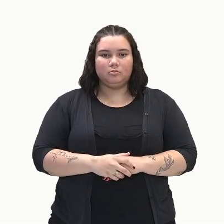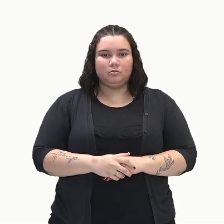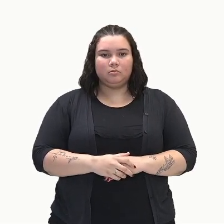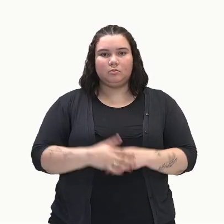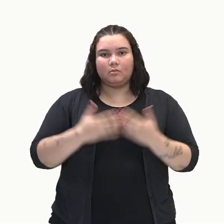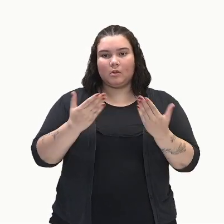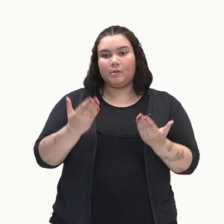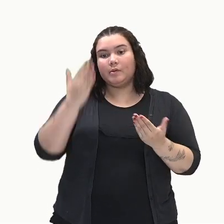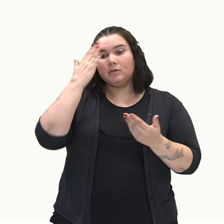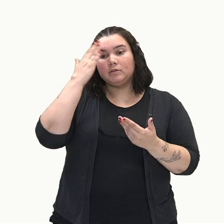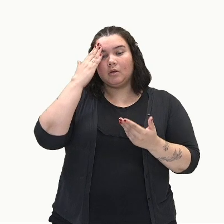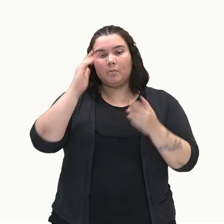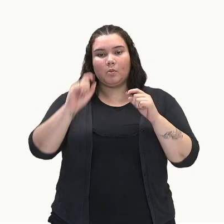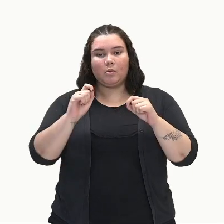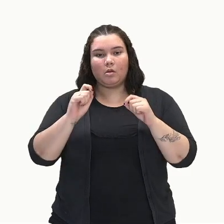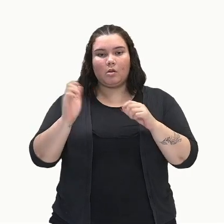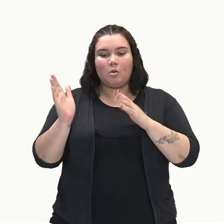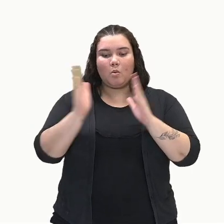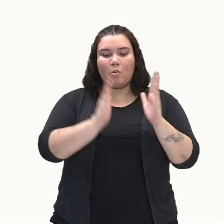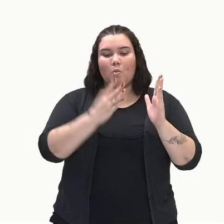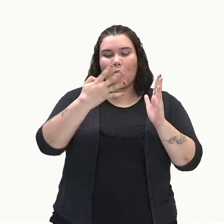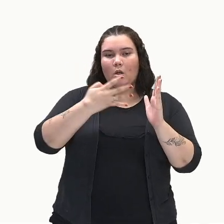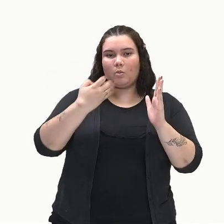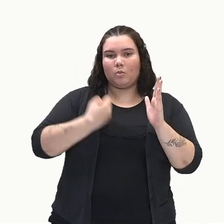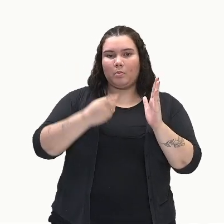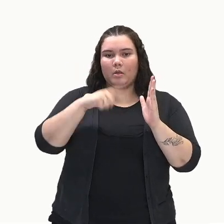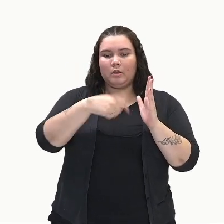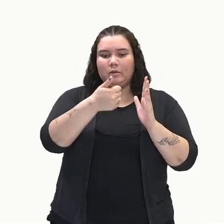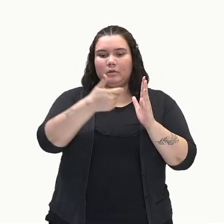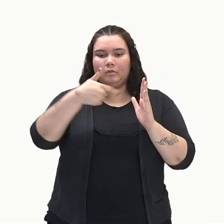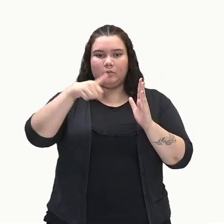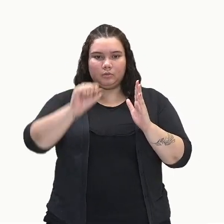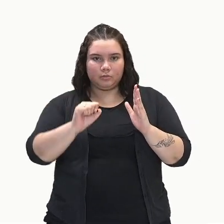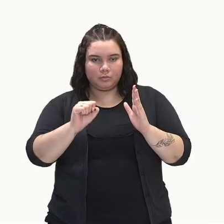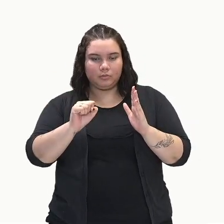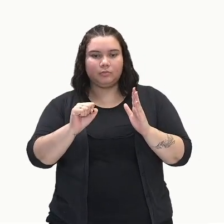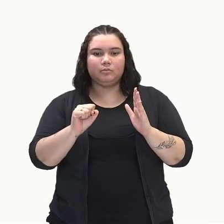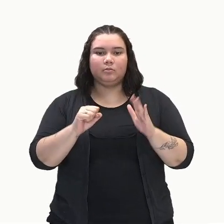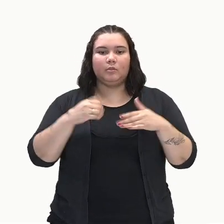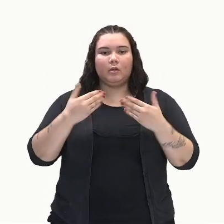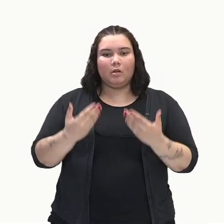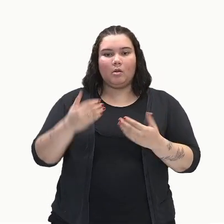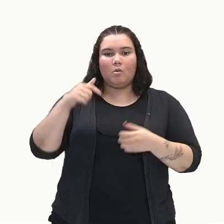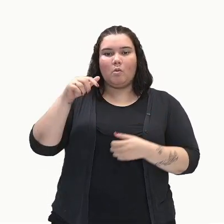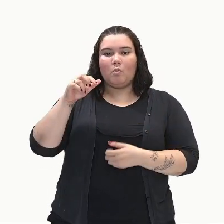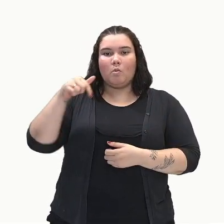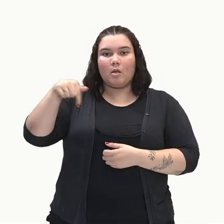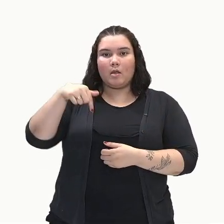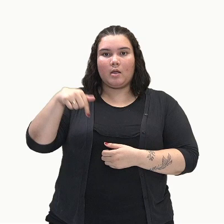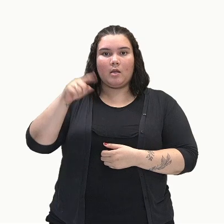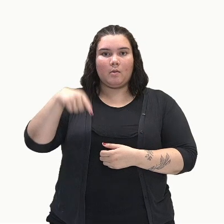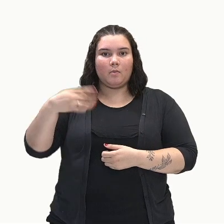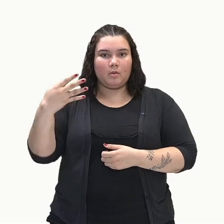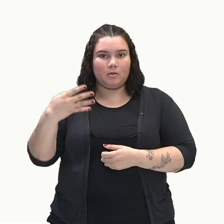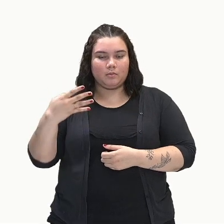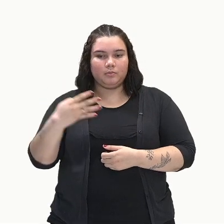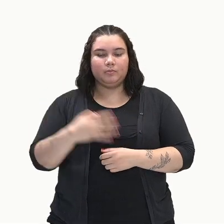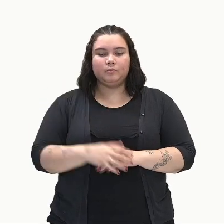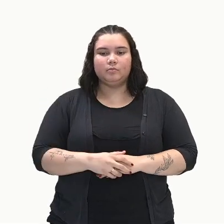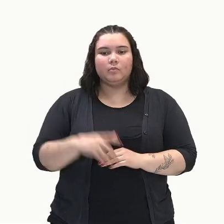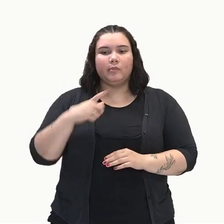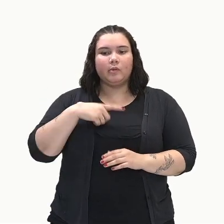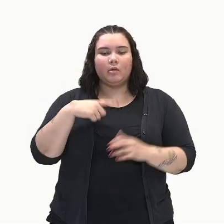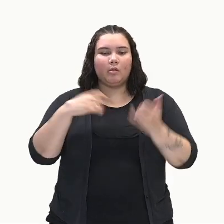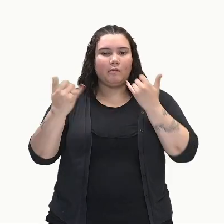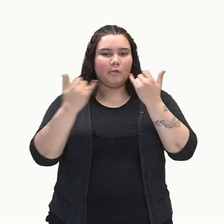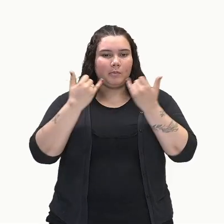Sabendo que o quarto termo vale 128. Então, e a razão 4, né? Temos algumas